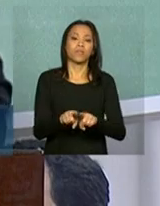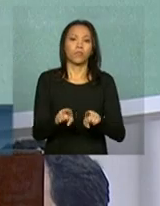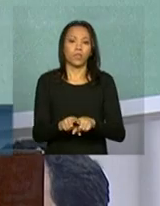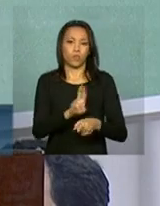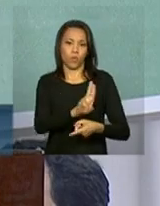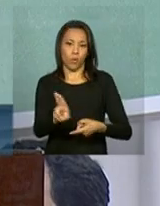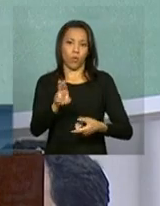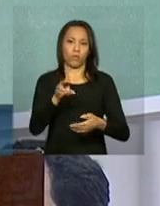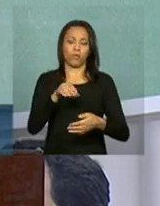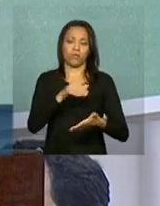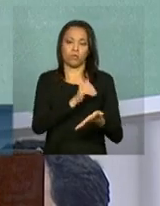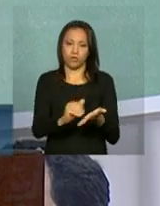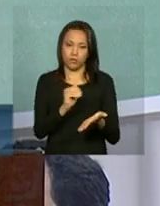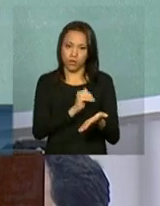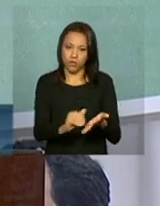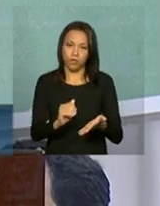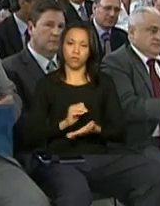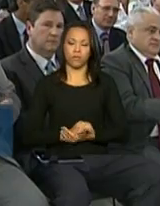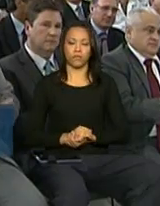secretário...